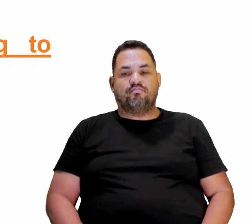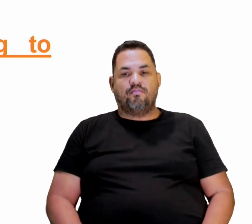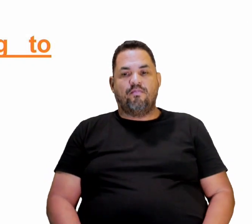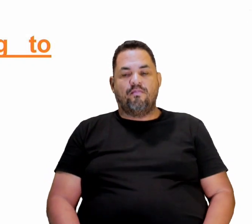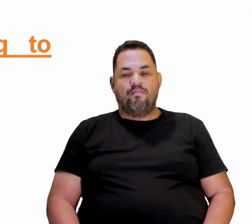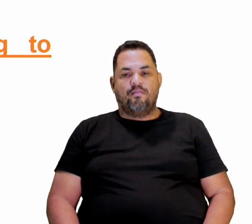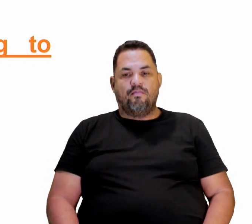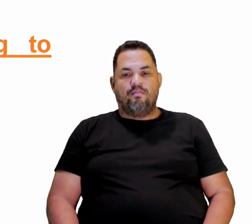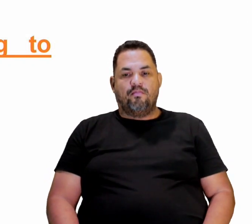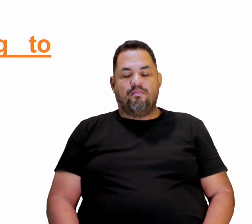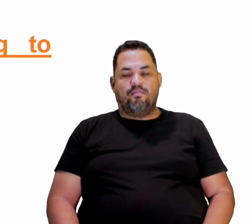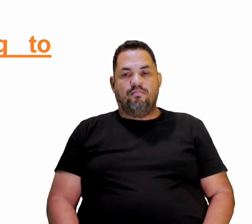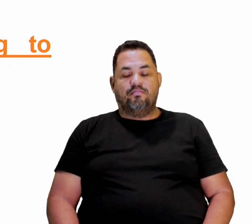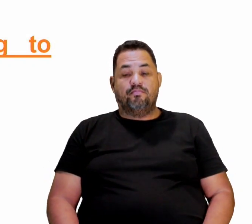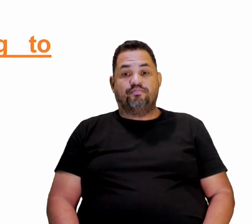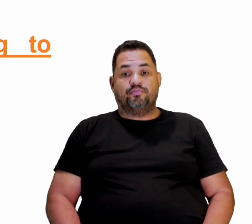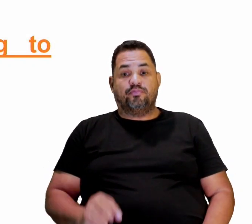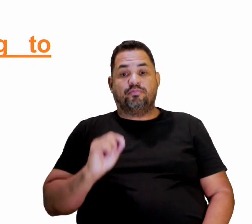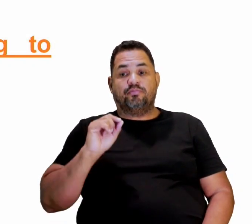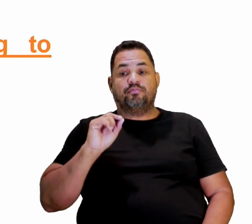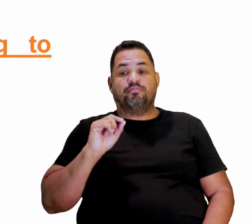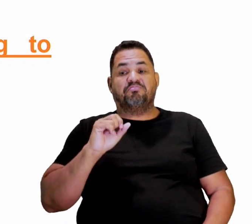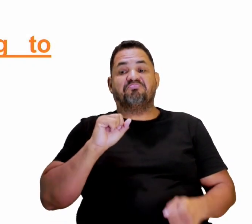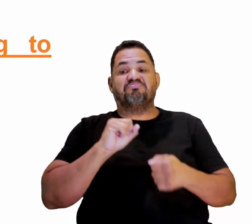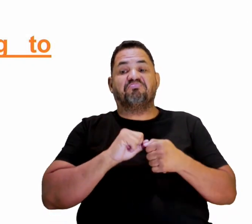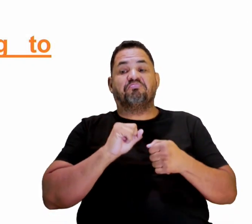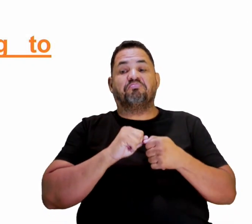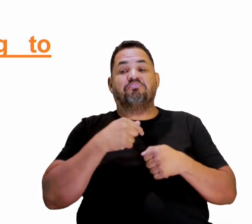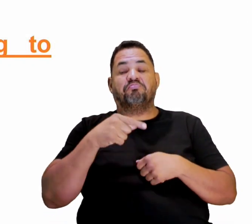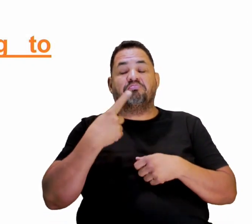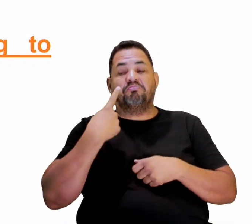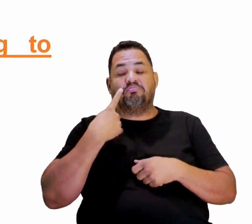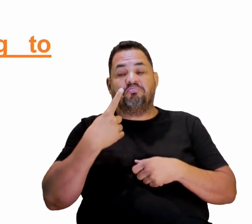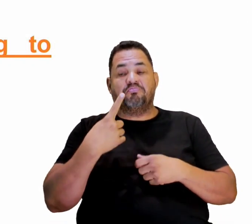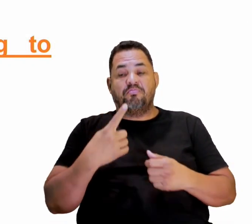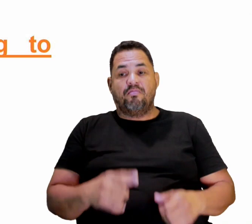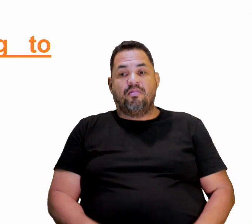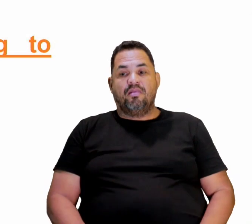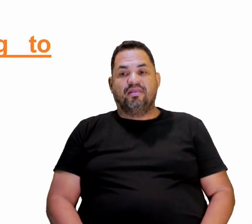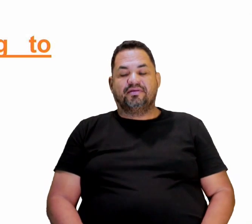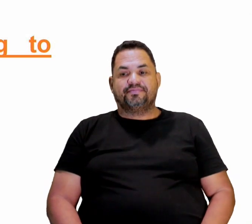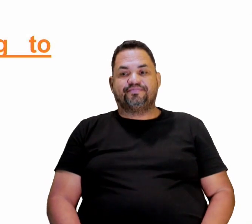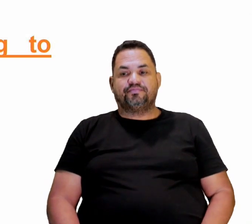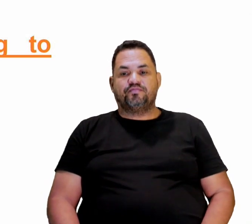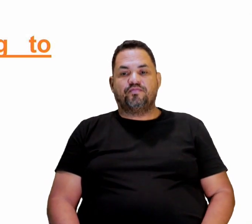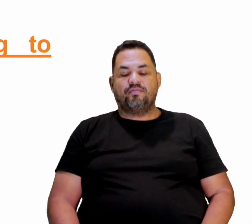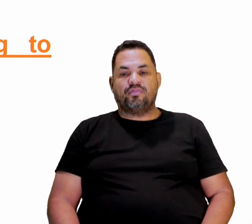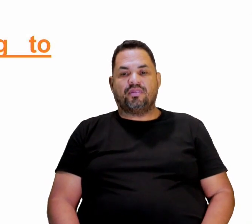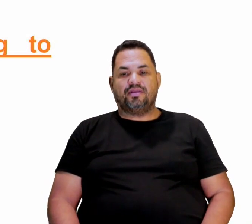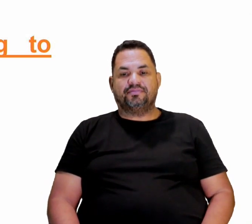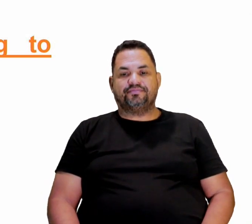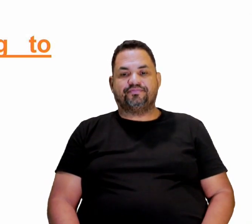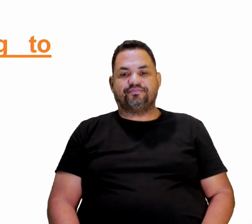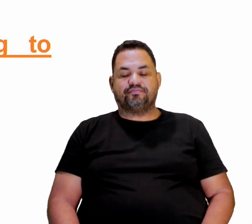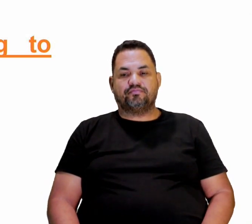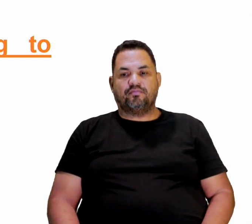You are Gontijo que você vai fazer aí você fala muito seco demais